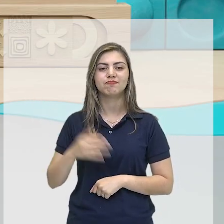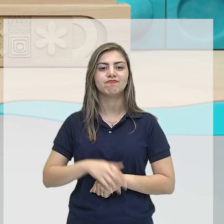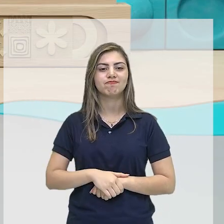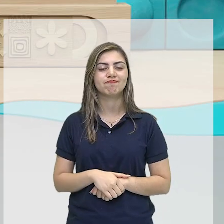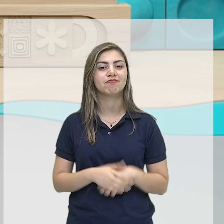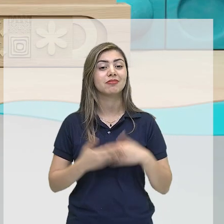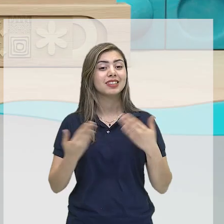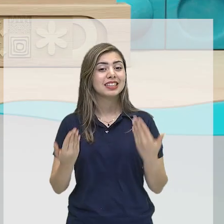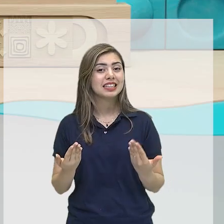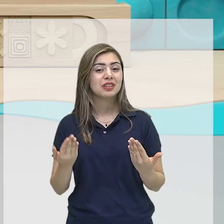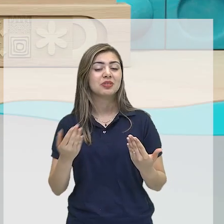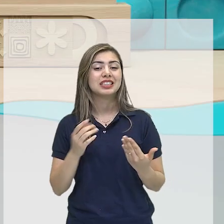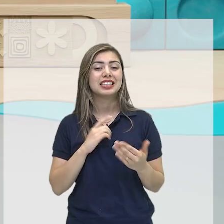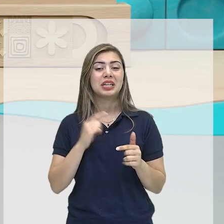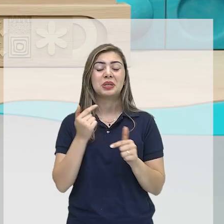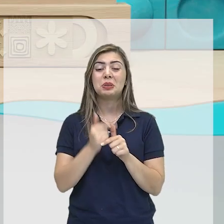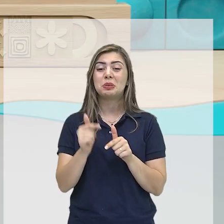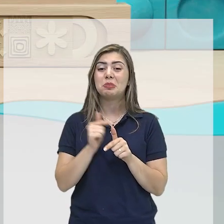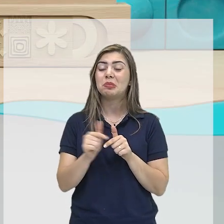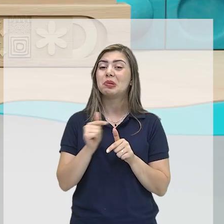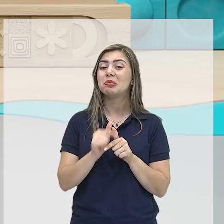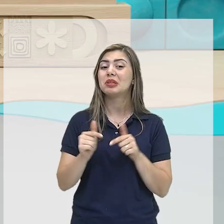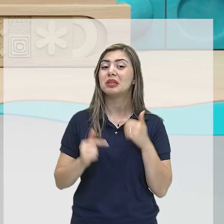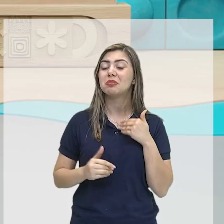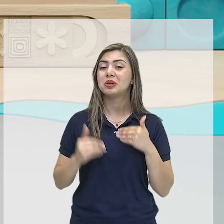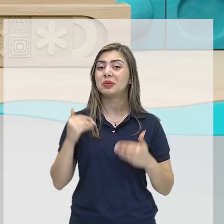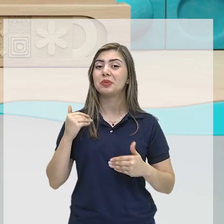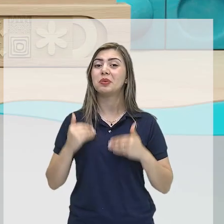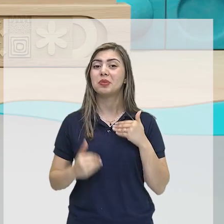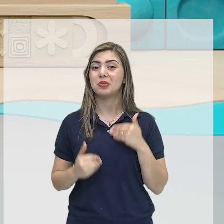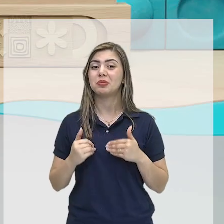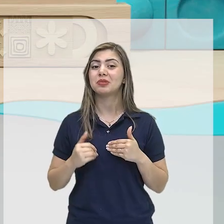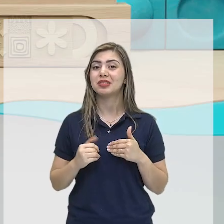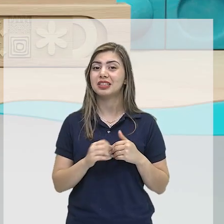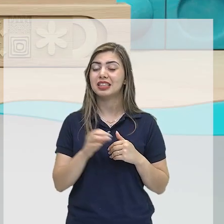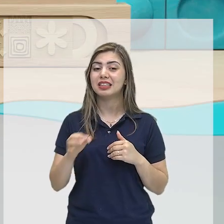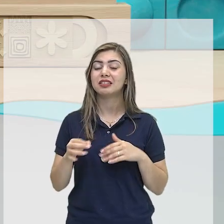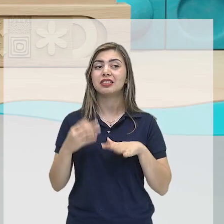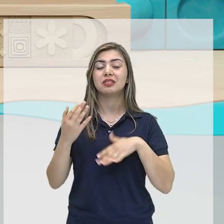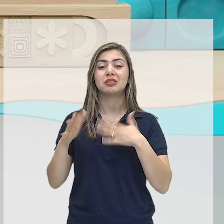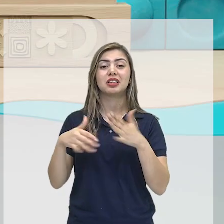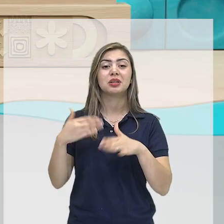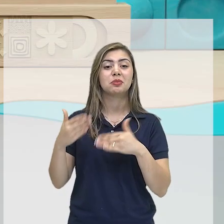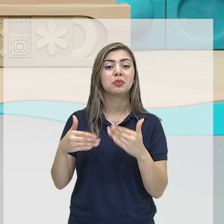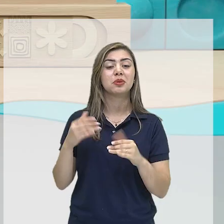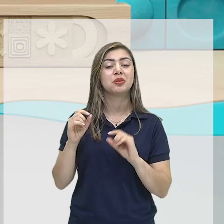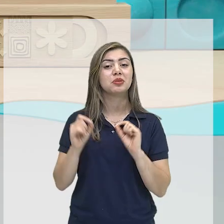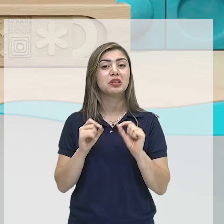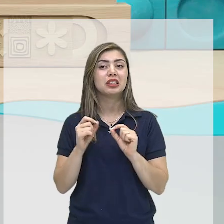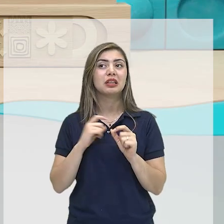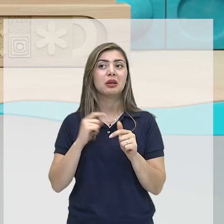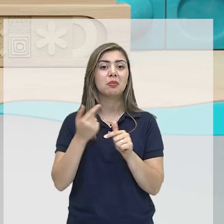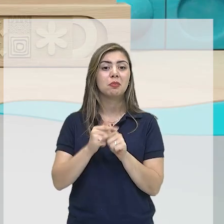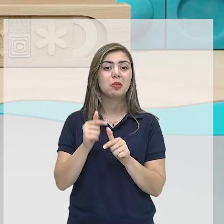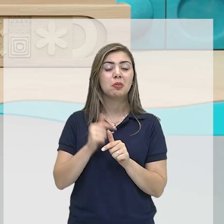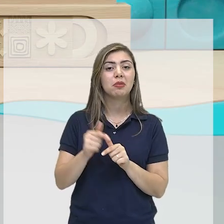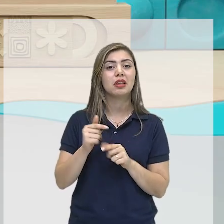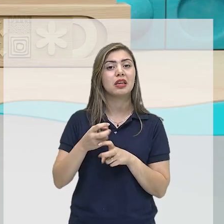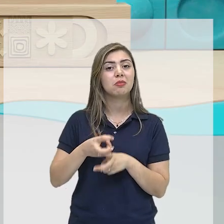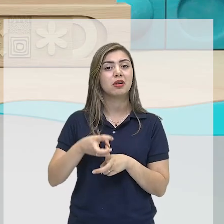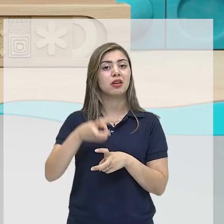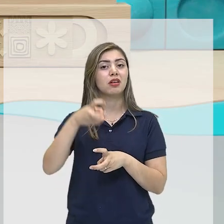nossa estrutura, o que vai acarretar também problemas na nossa coluna, né? A gente vai começar a sentir mais dores,